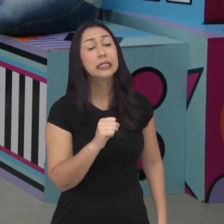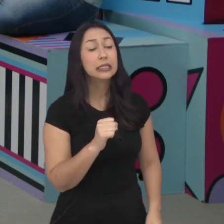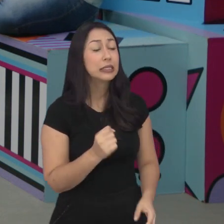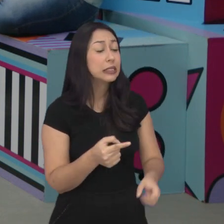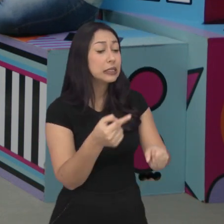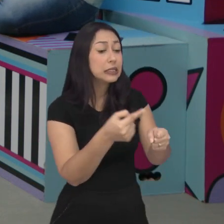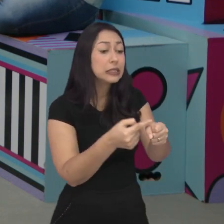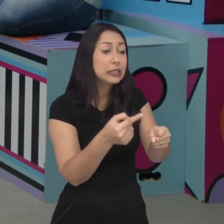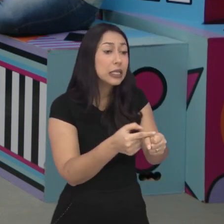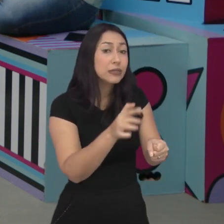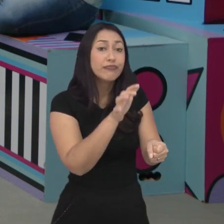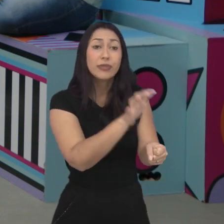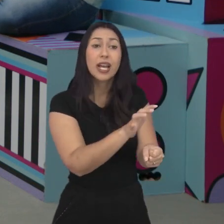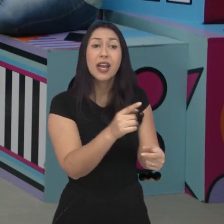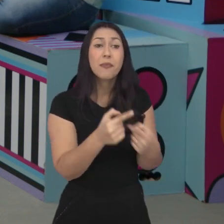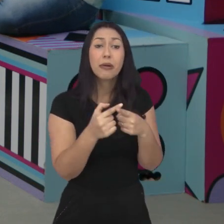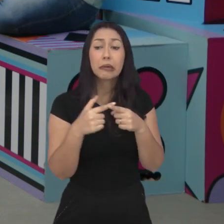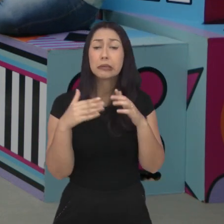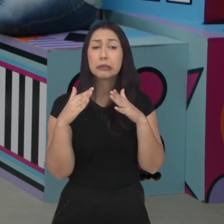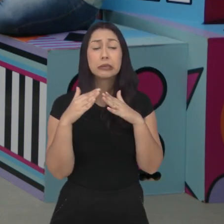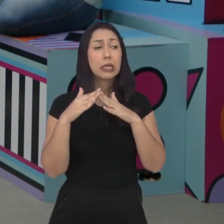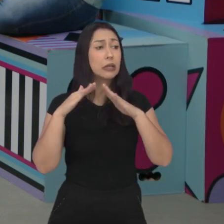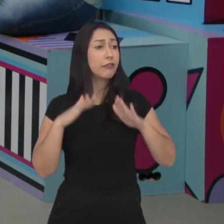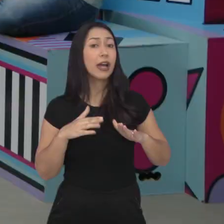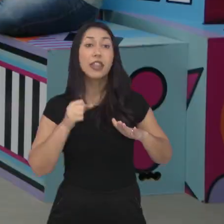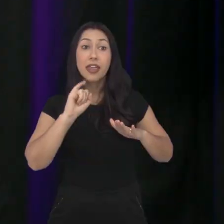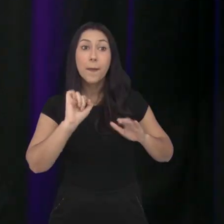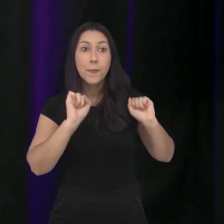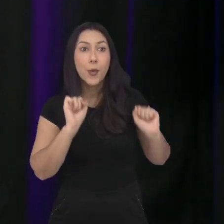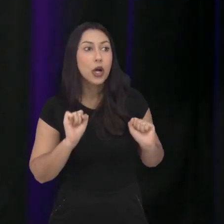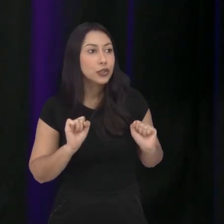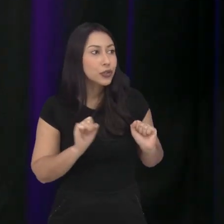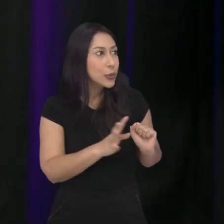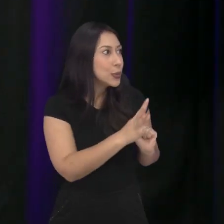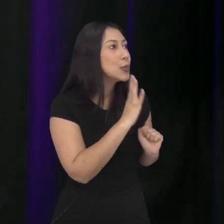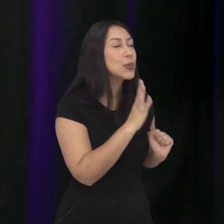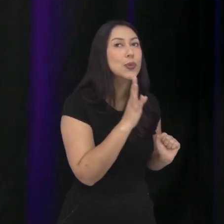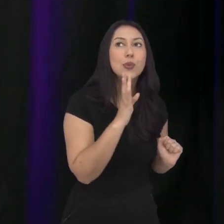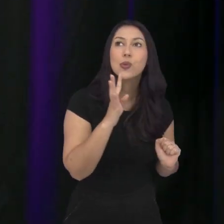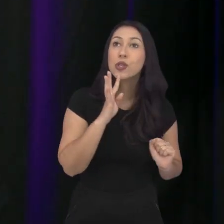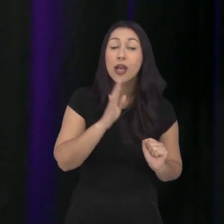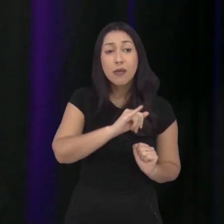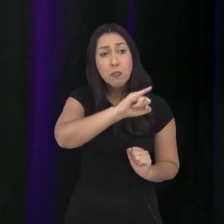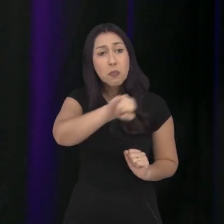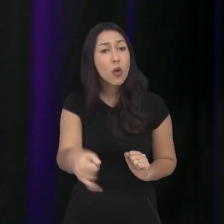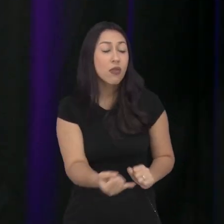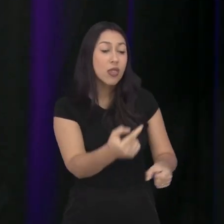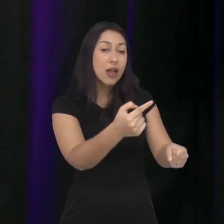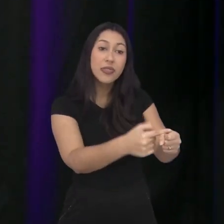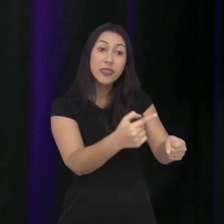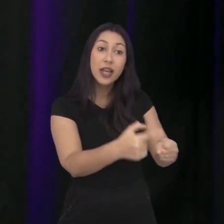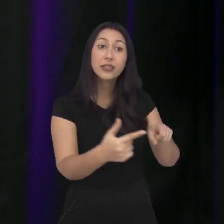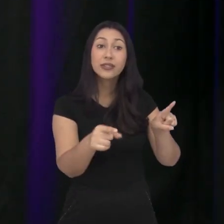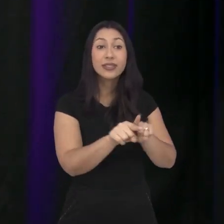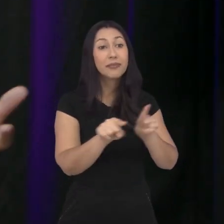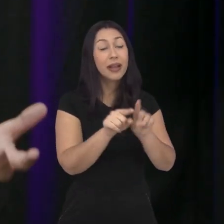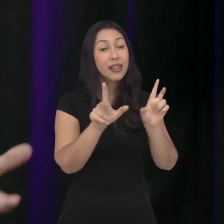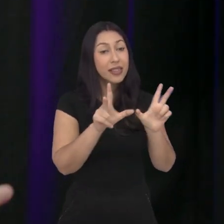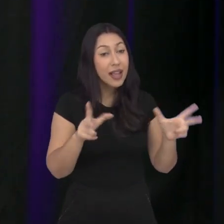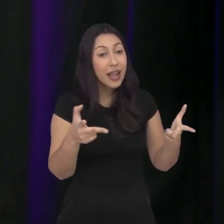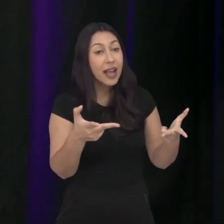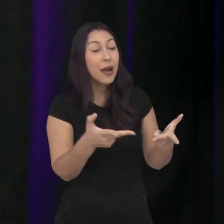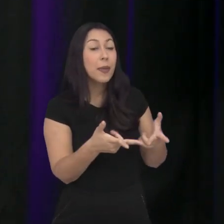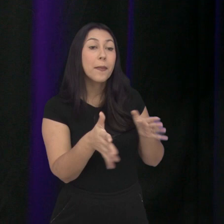aí pra isso, né? Por que nós vamos ficar presos em casa se a gente pode viver a cidade, usar a cidade e ter a Câmara de São José